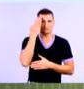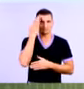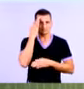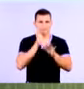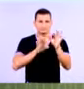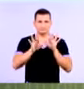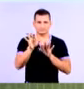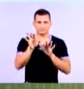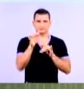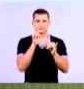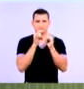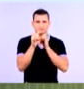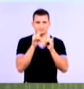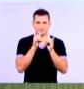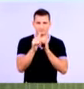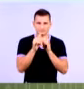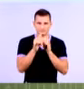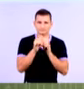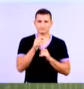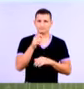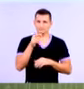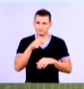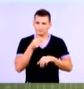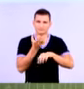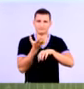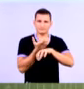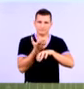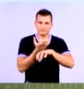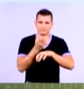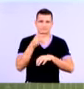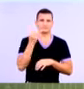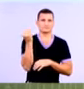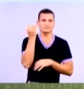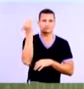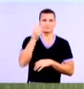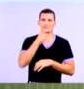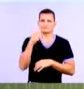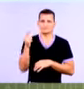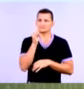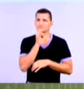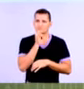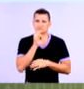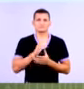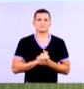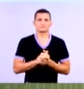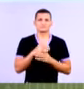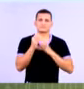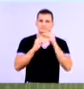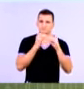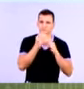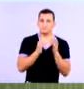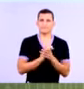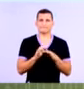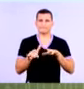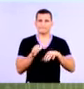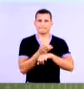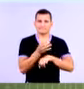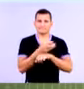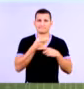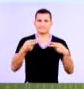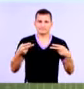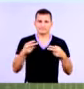as informações. Essa disciplina, ela é importante para outras, por exemplo, para banco de dados, programação orientada a